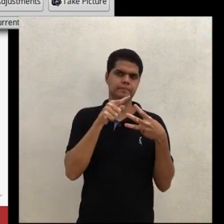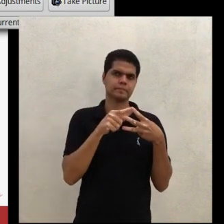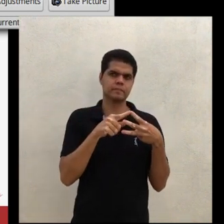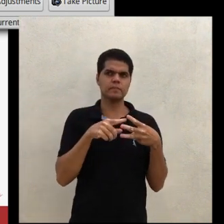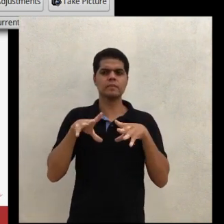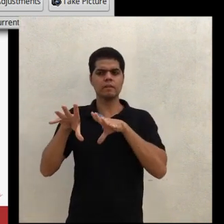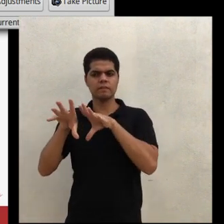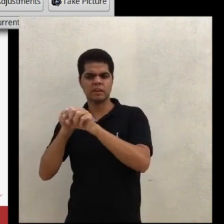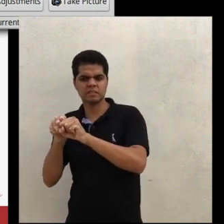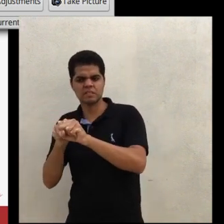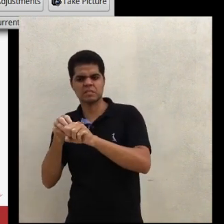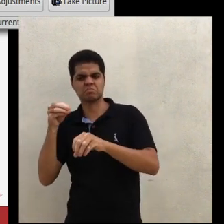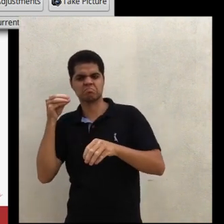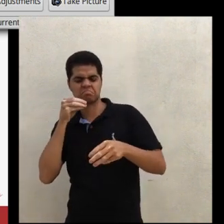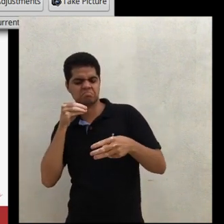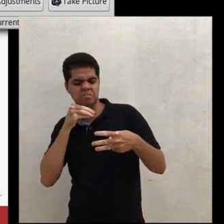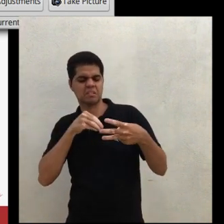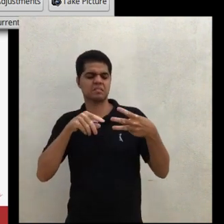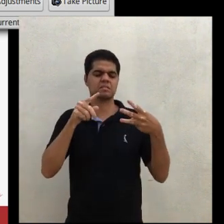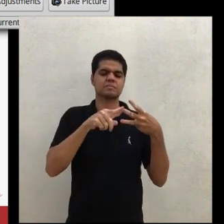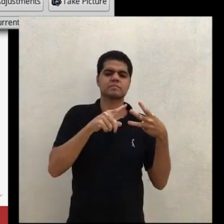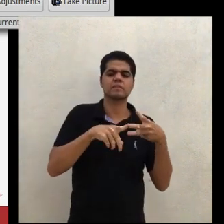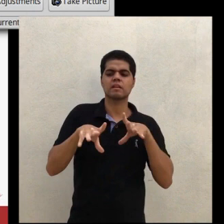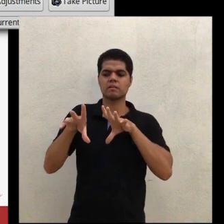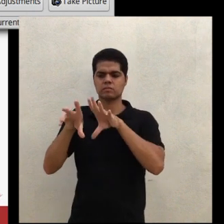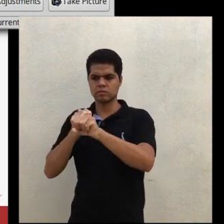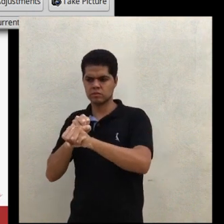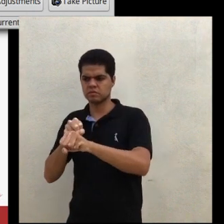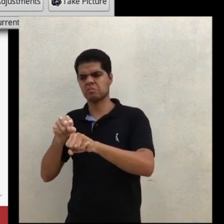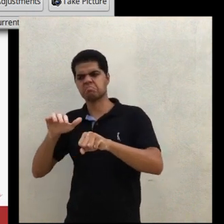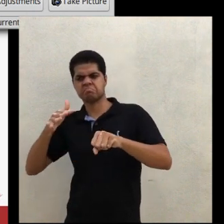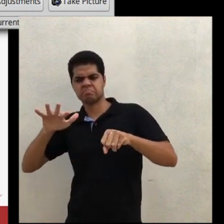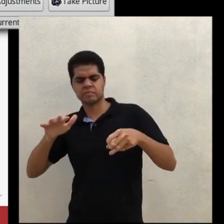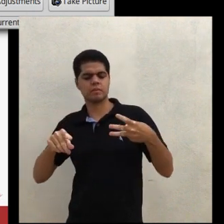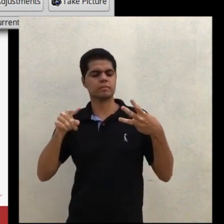forte capacitação, quando o cara tem muitos anos já de capacitação.